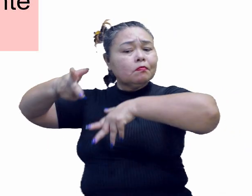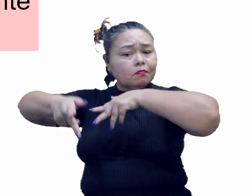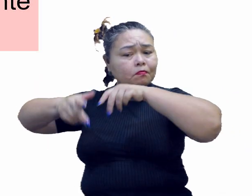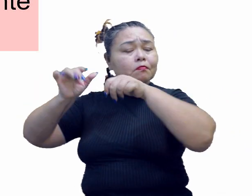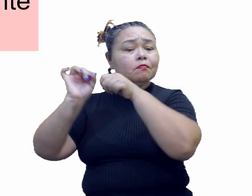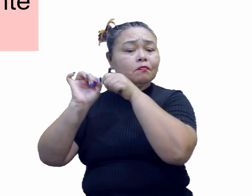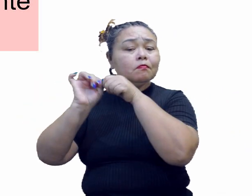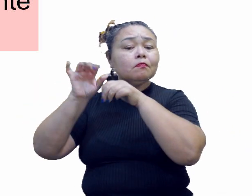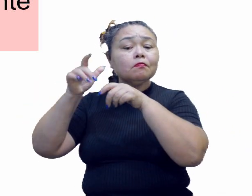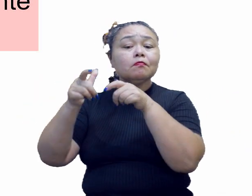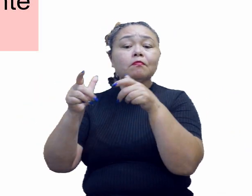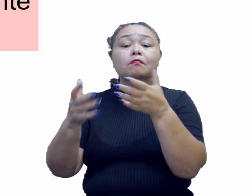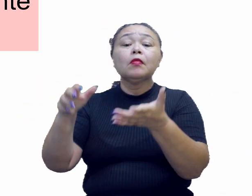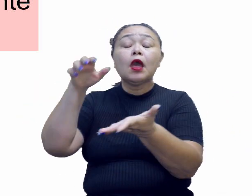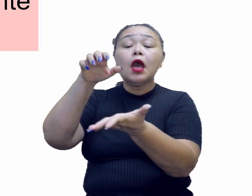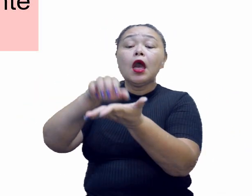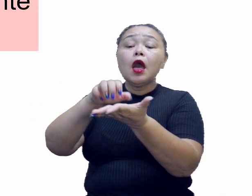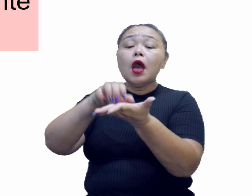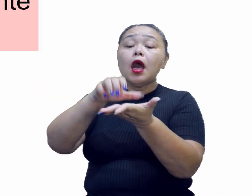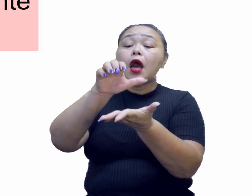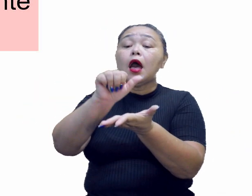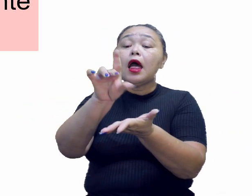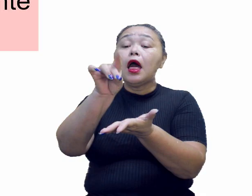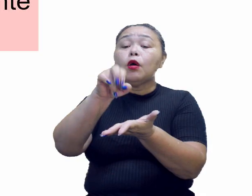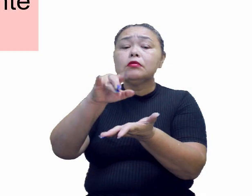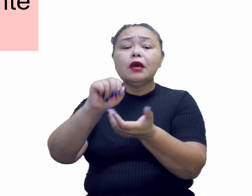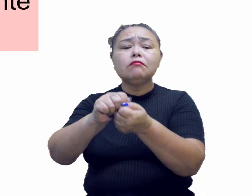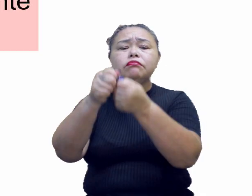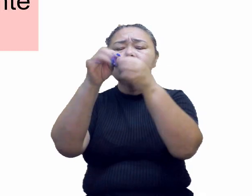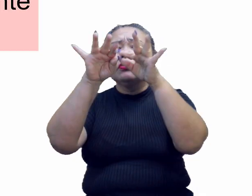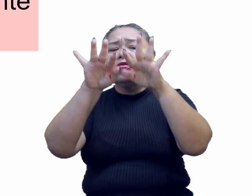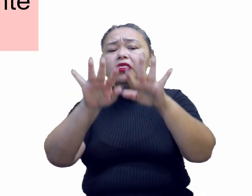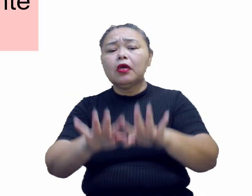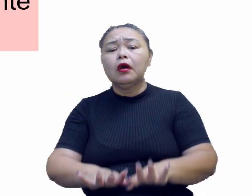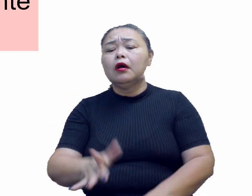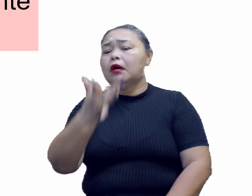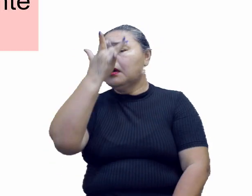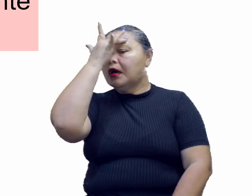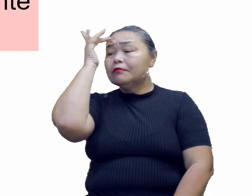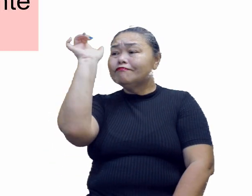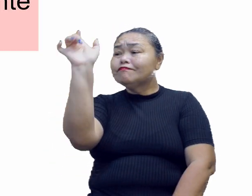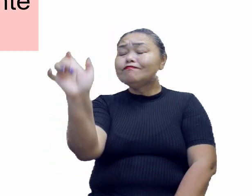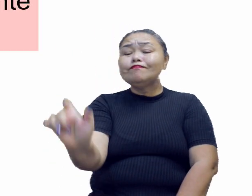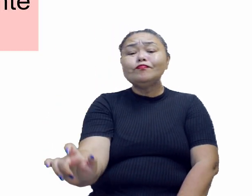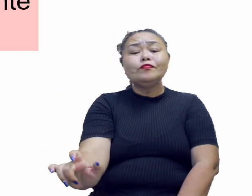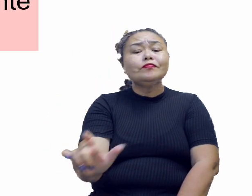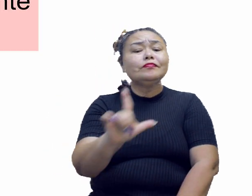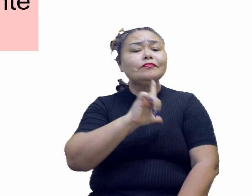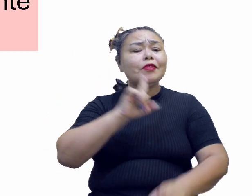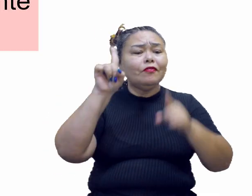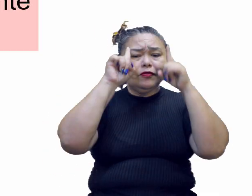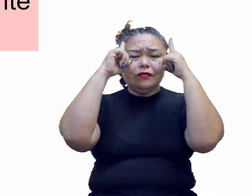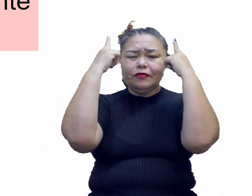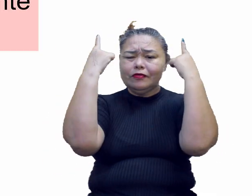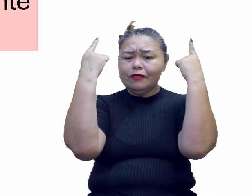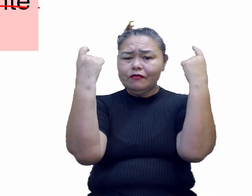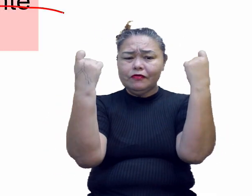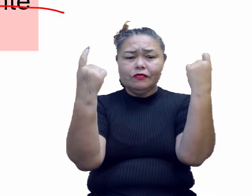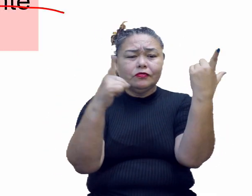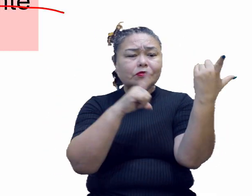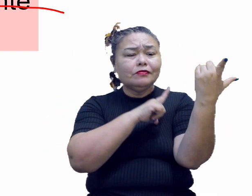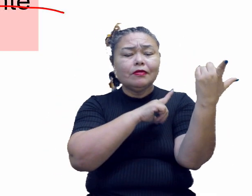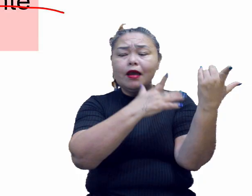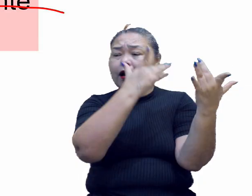muitos casos, aldeias foram destruídas, civis sofreram violências e milhares de